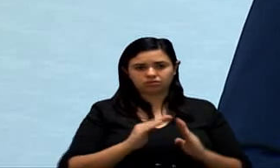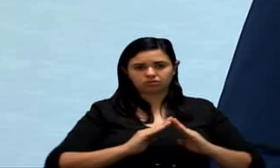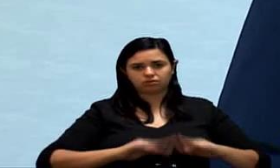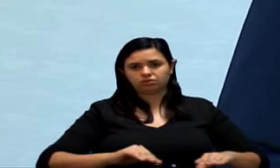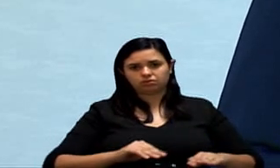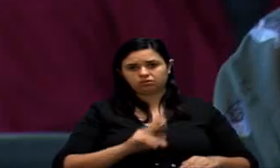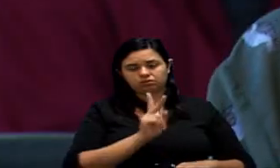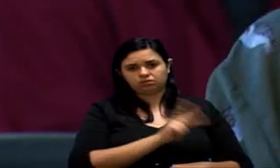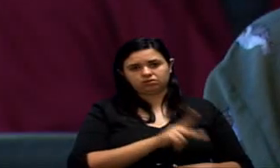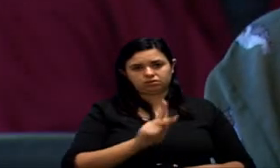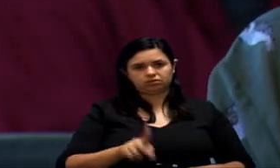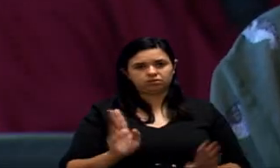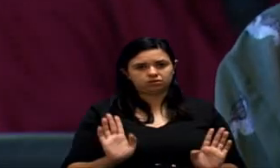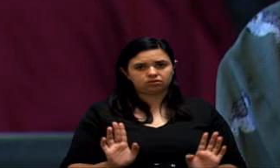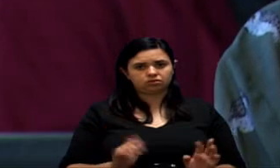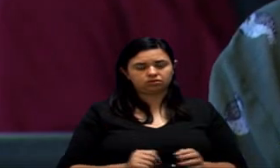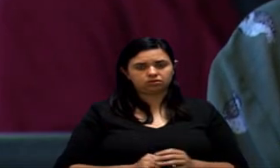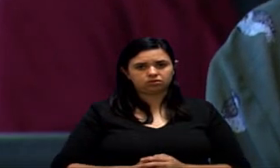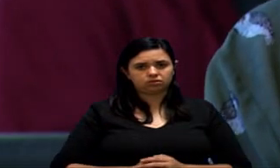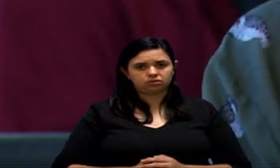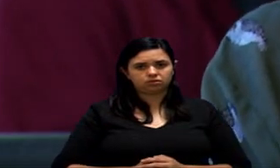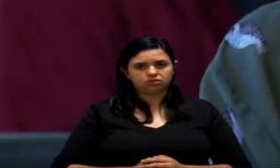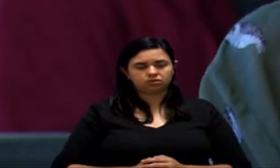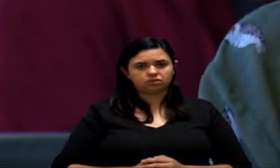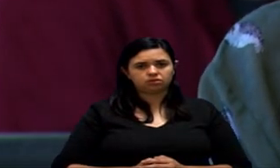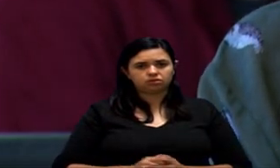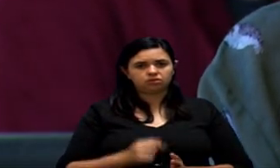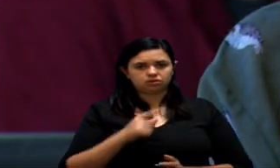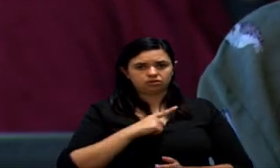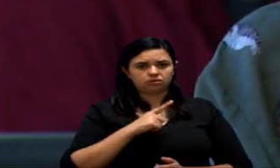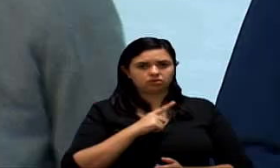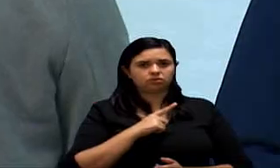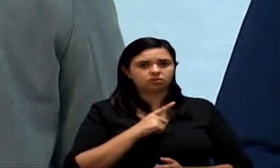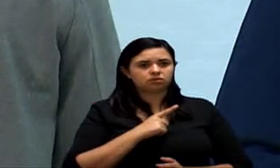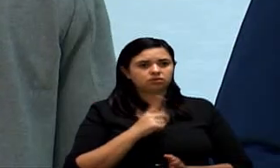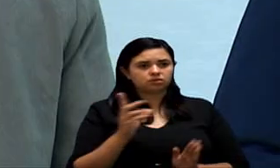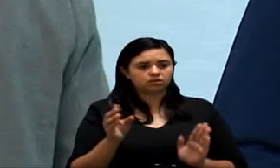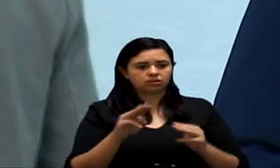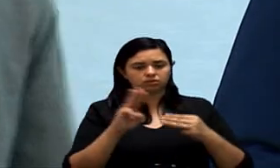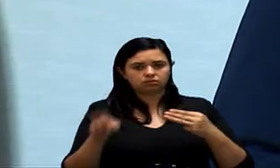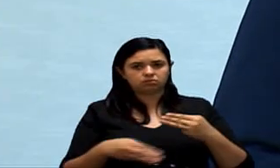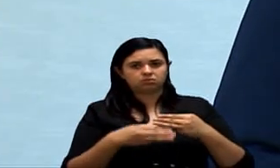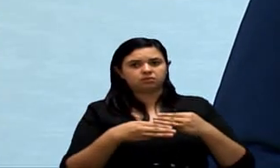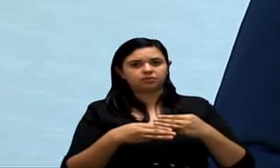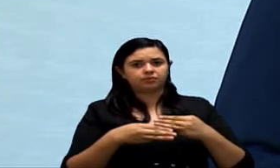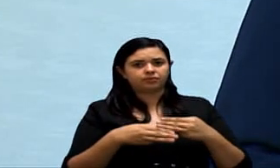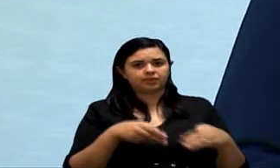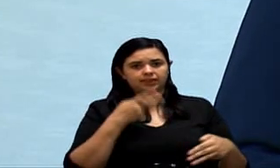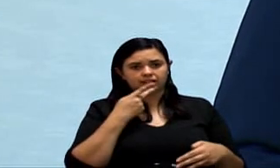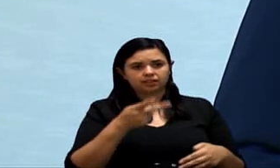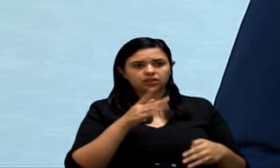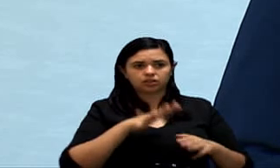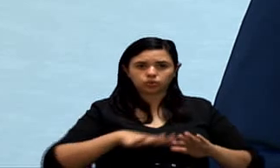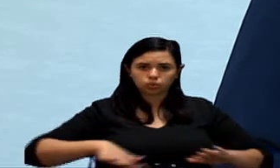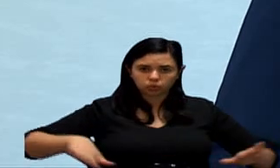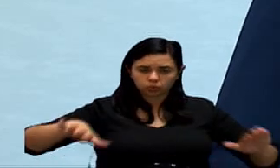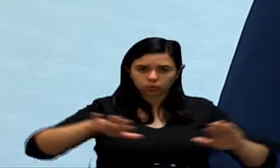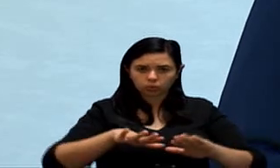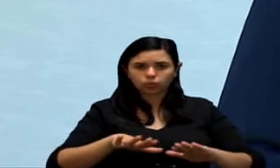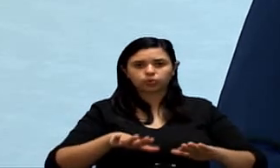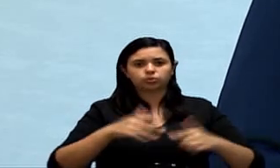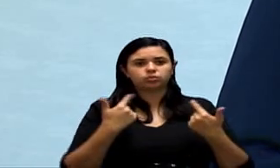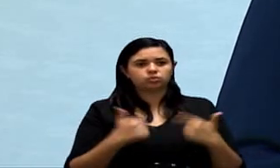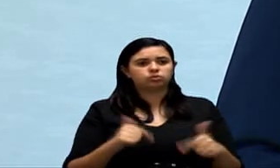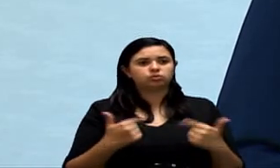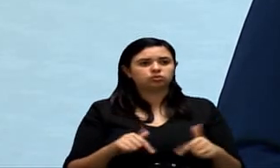é só dos professores, mas ele, que eu acabei de afirmar. Sim, mas tem um inciso, ele fala de todos os servidores que estão de licença. É